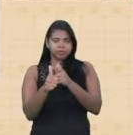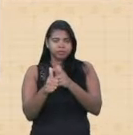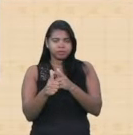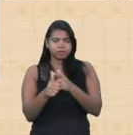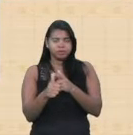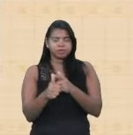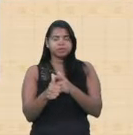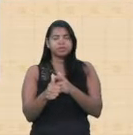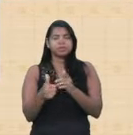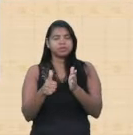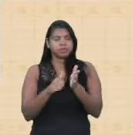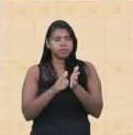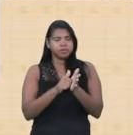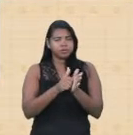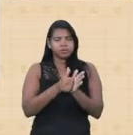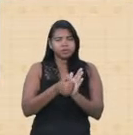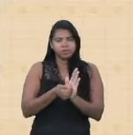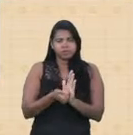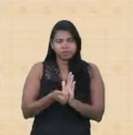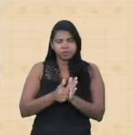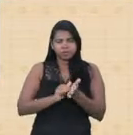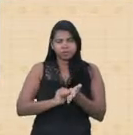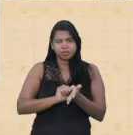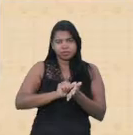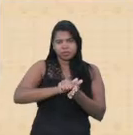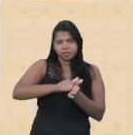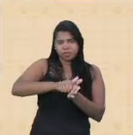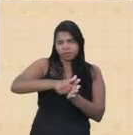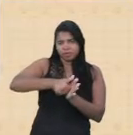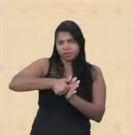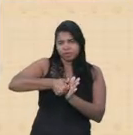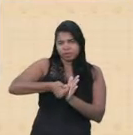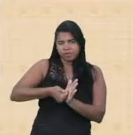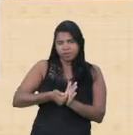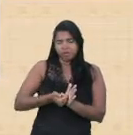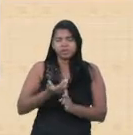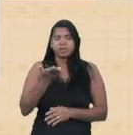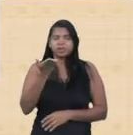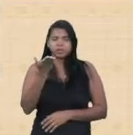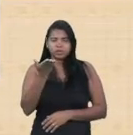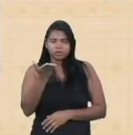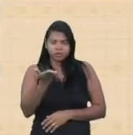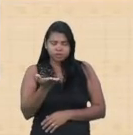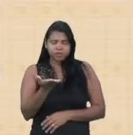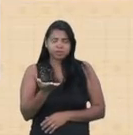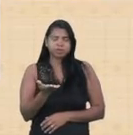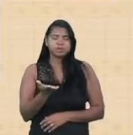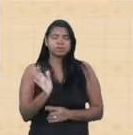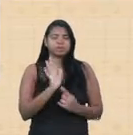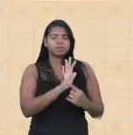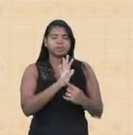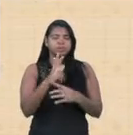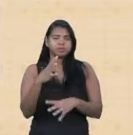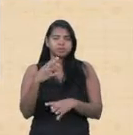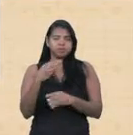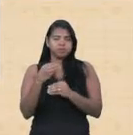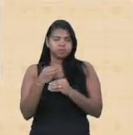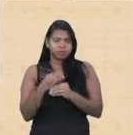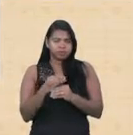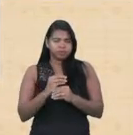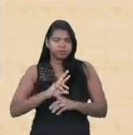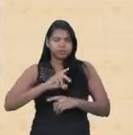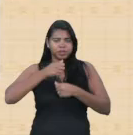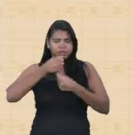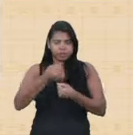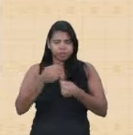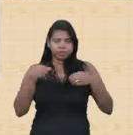Uma vez que você fizer esse movimento, para onde seu dedo médio apontar, ele estará apontando a força magnética.